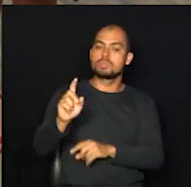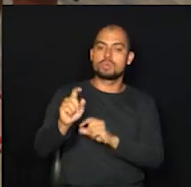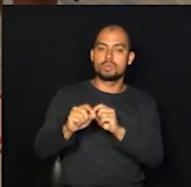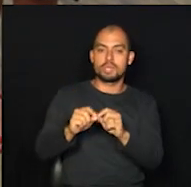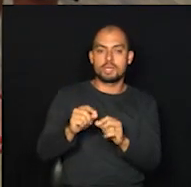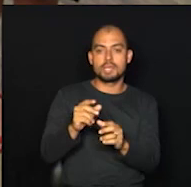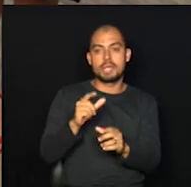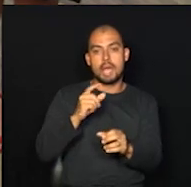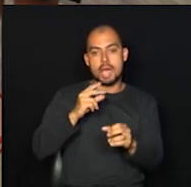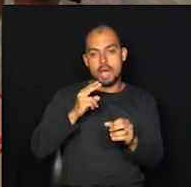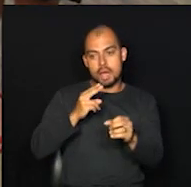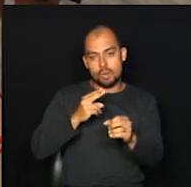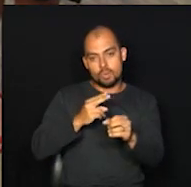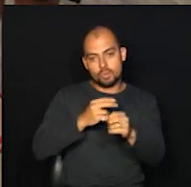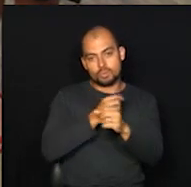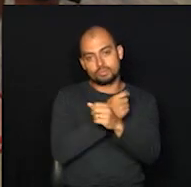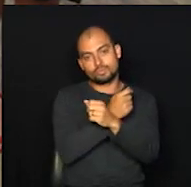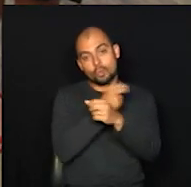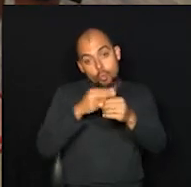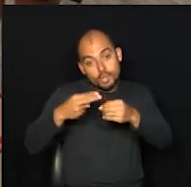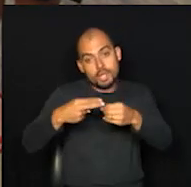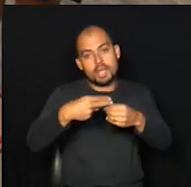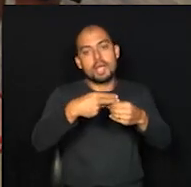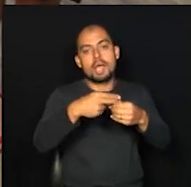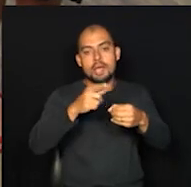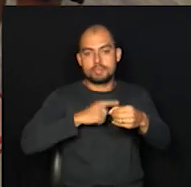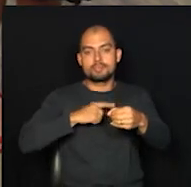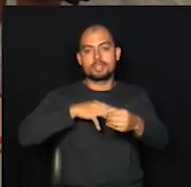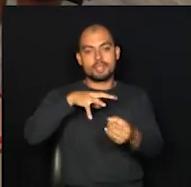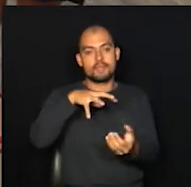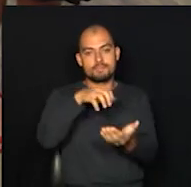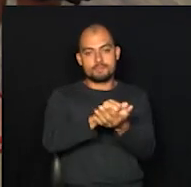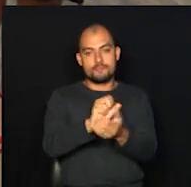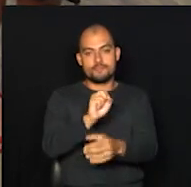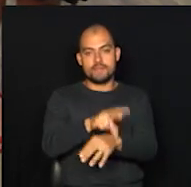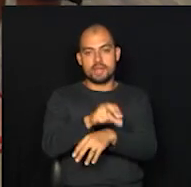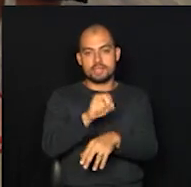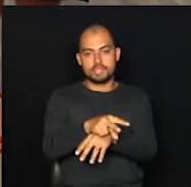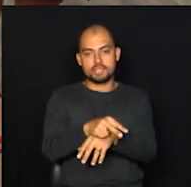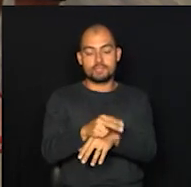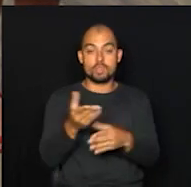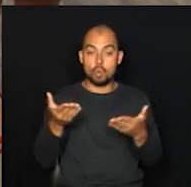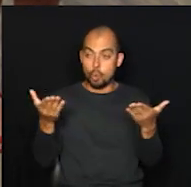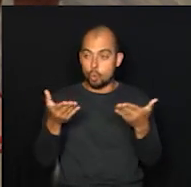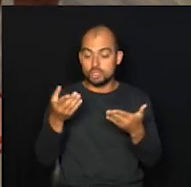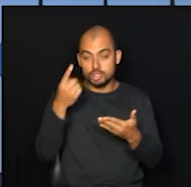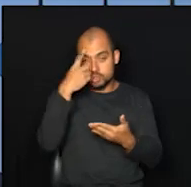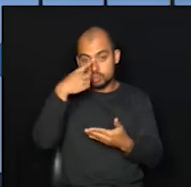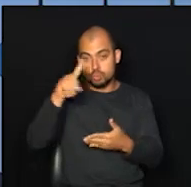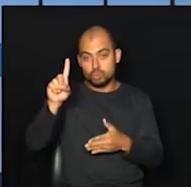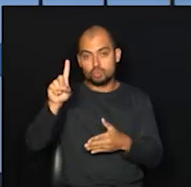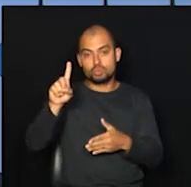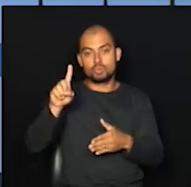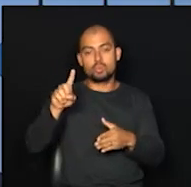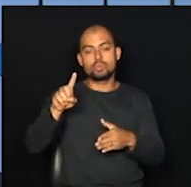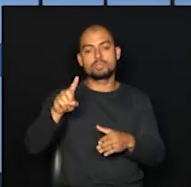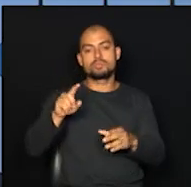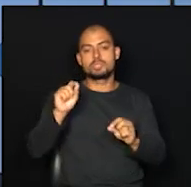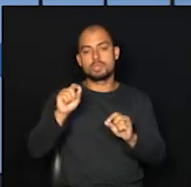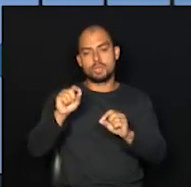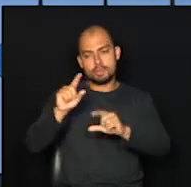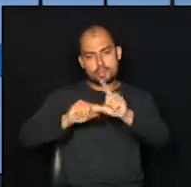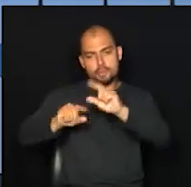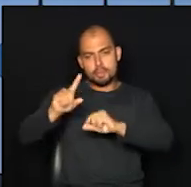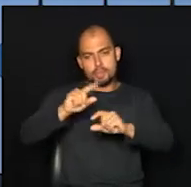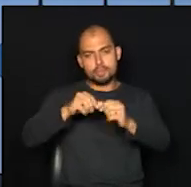na Unicamp, uma das principais universidades do nosso país. E hoje é o último dia de inscrição para esse processo seletivo